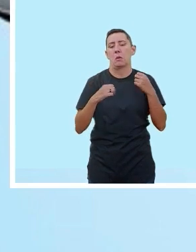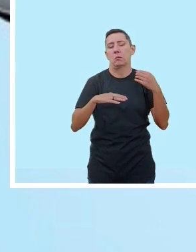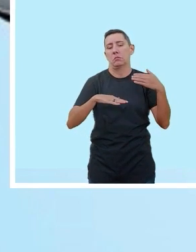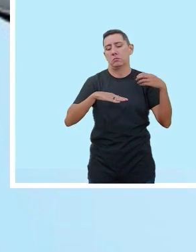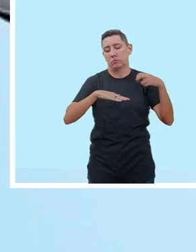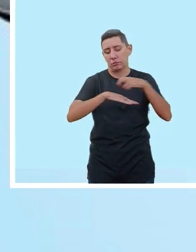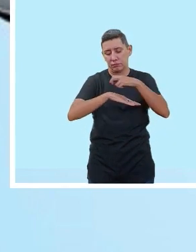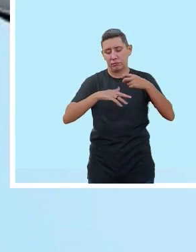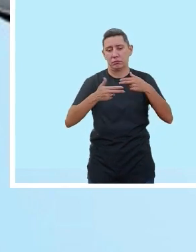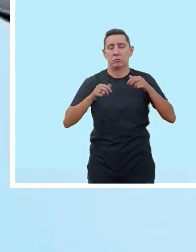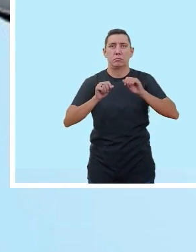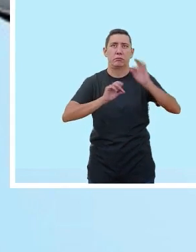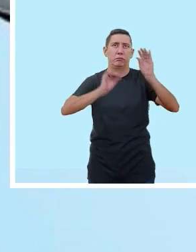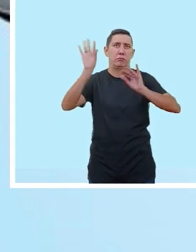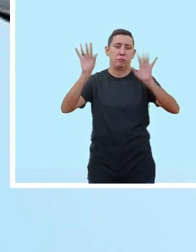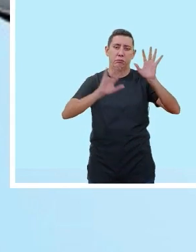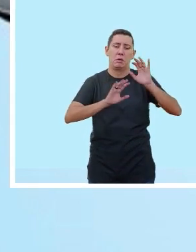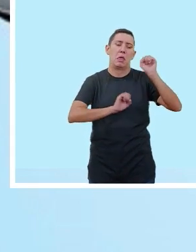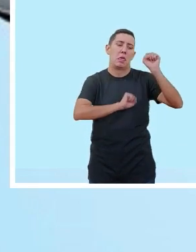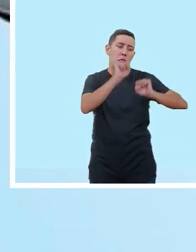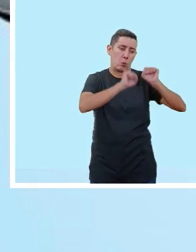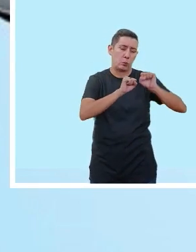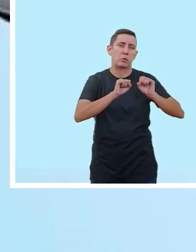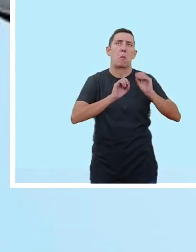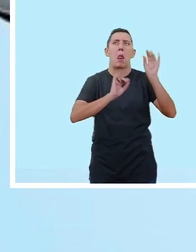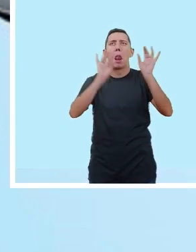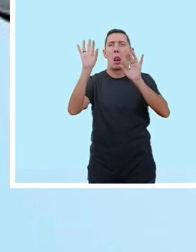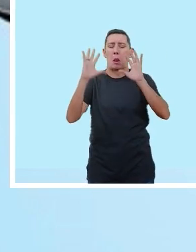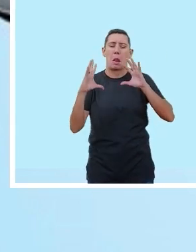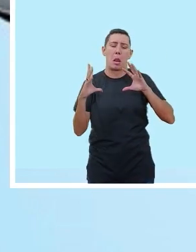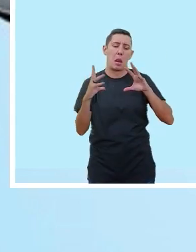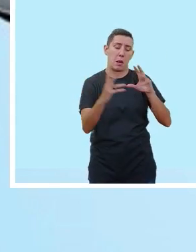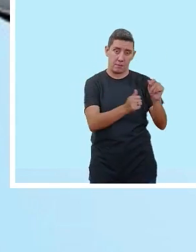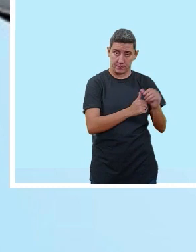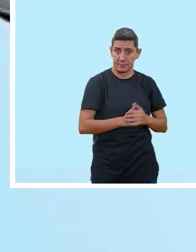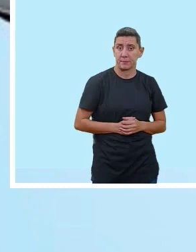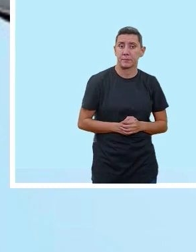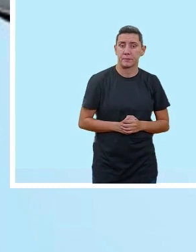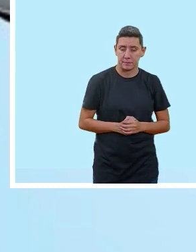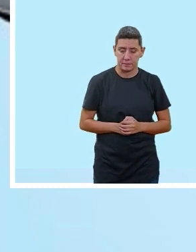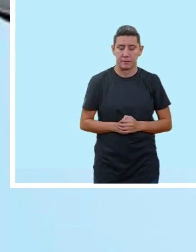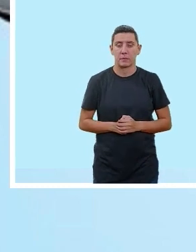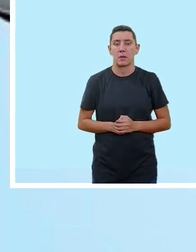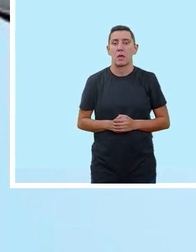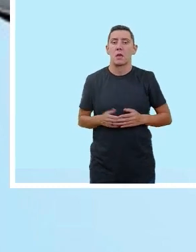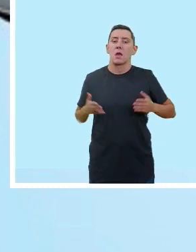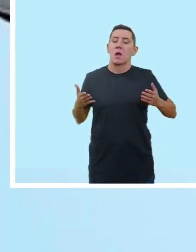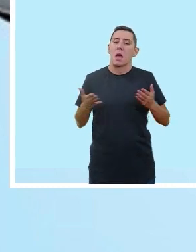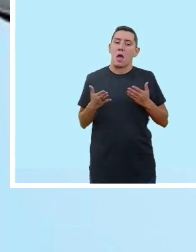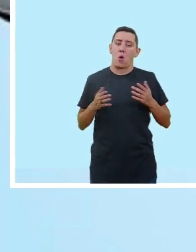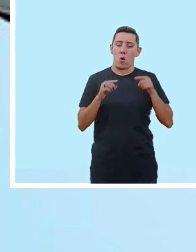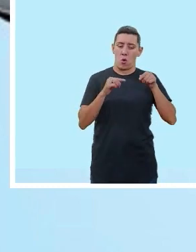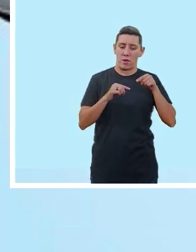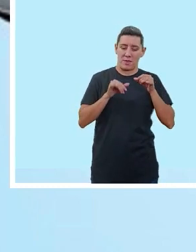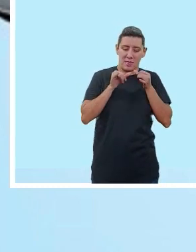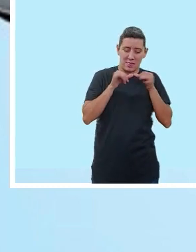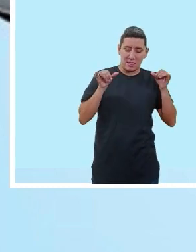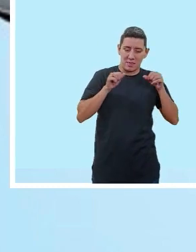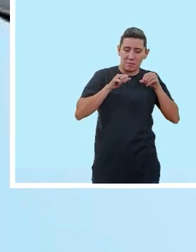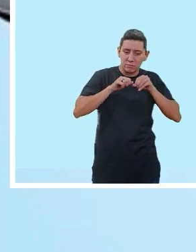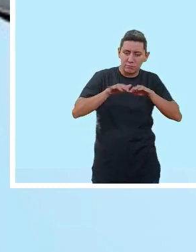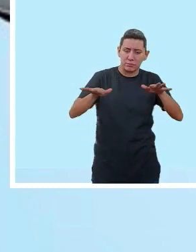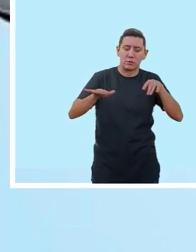para serem trabalhados. Vamos começar falando um pouquinho sobre a geração de energia elétrica. Esse é um tópico